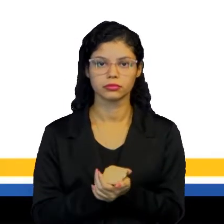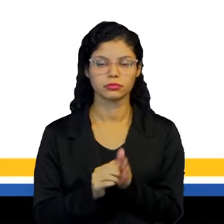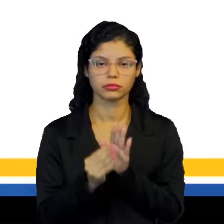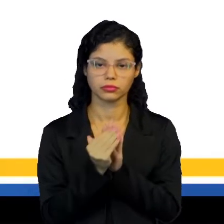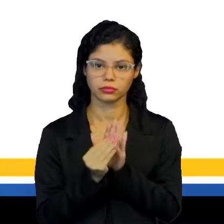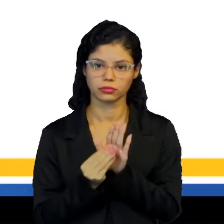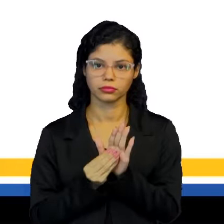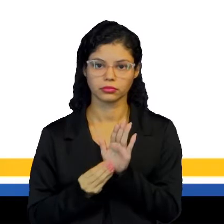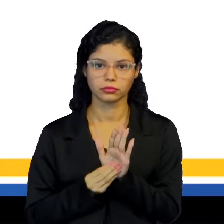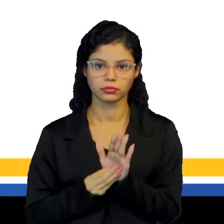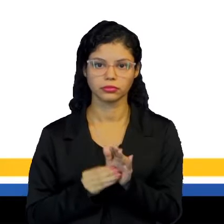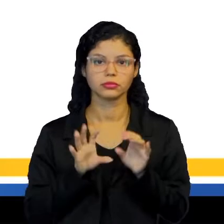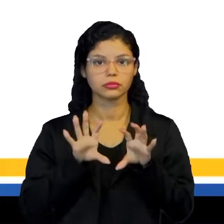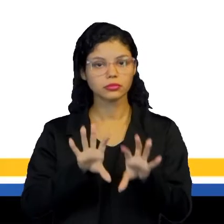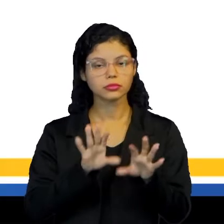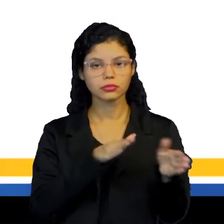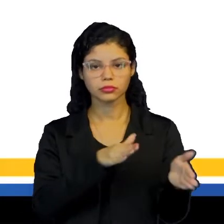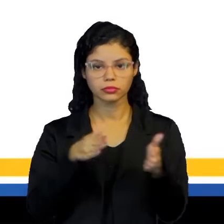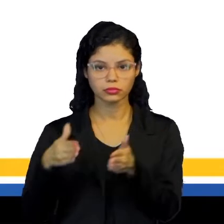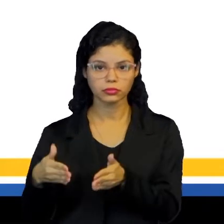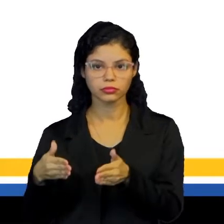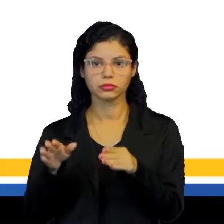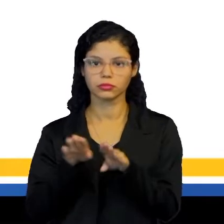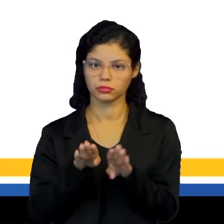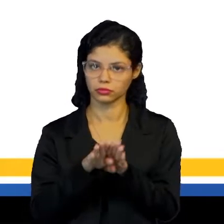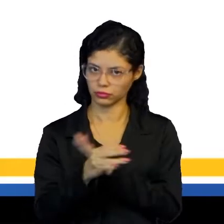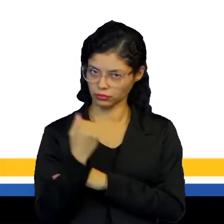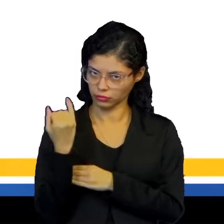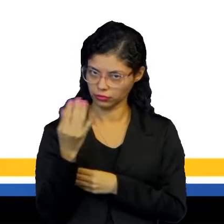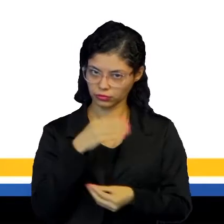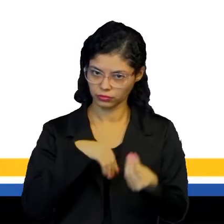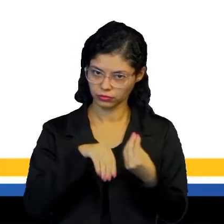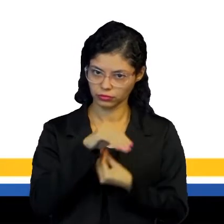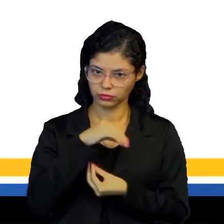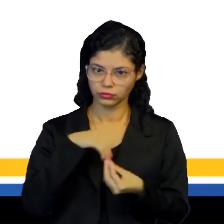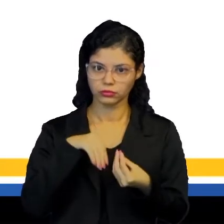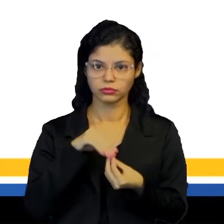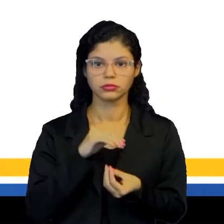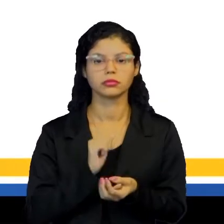dados. Essa parte também vai ser muito envolvida.